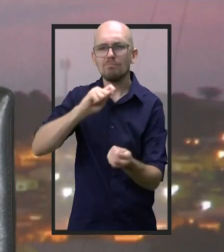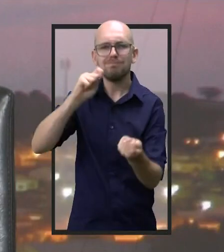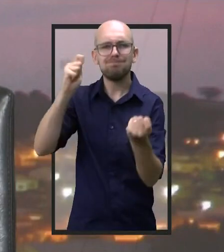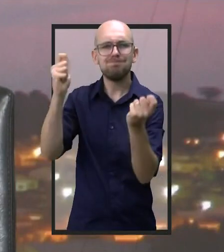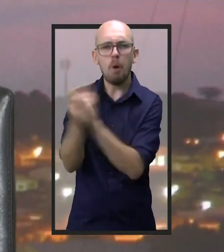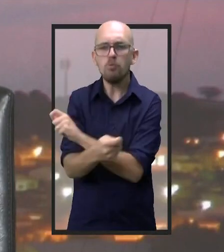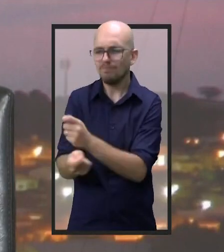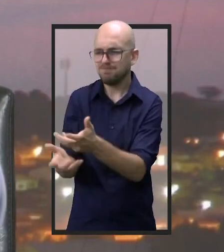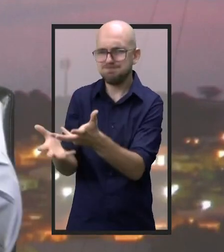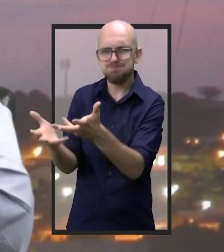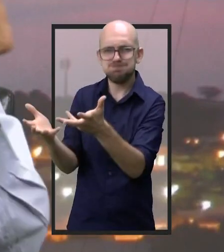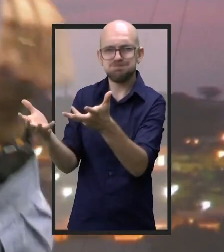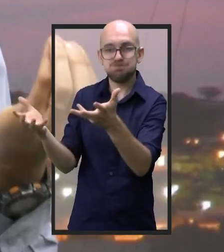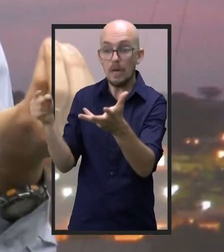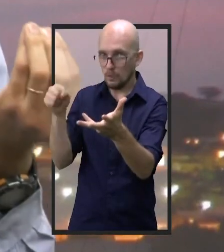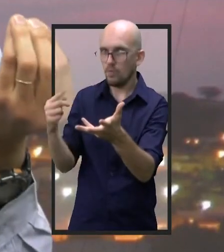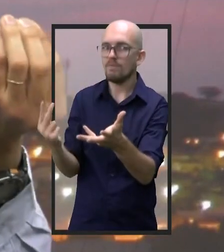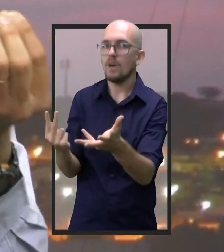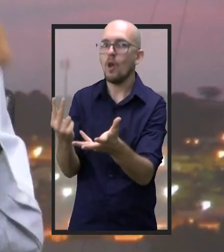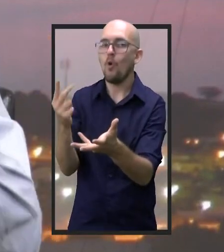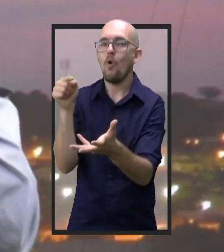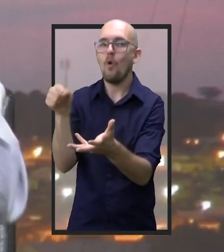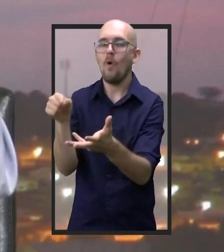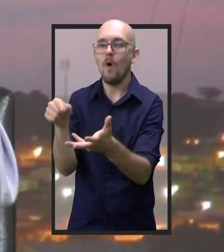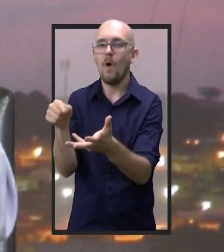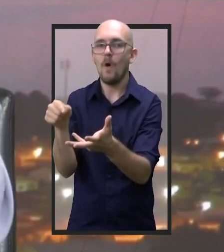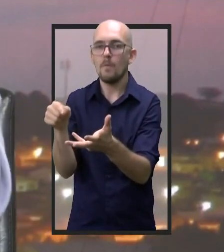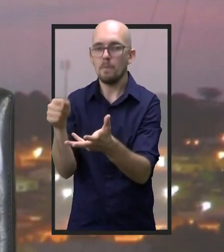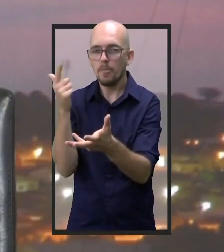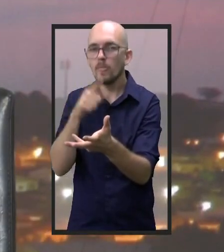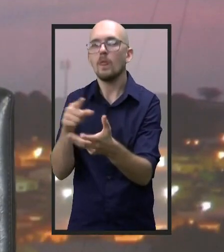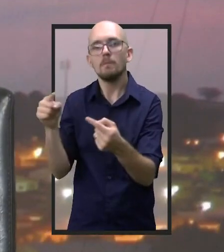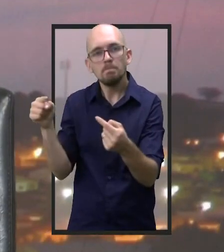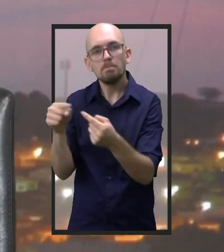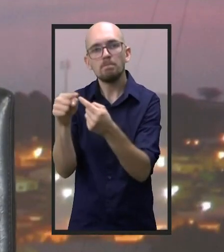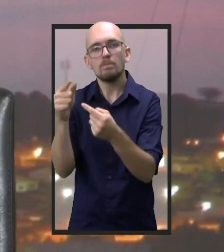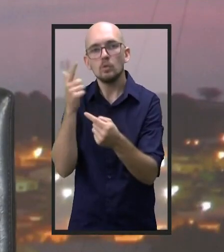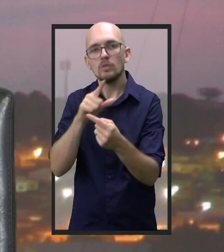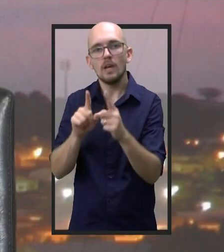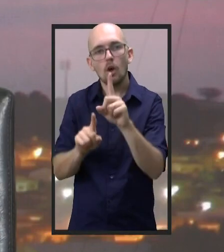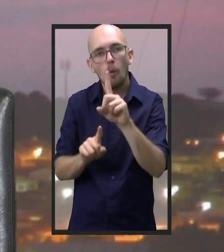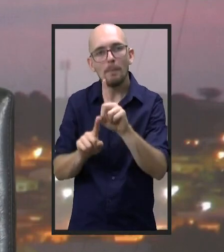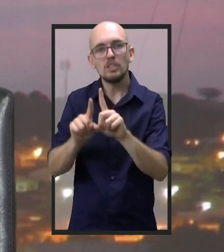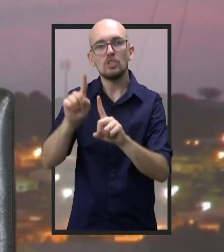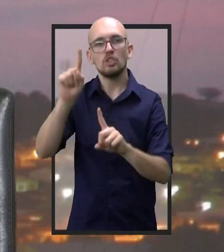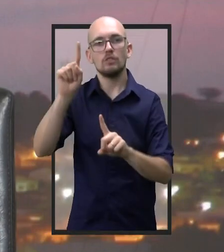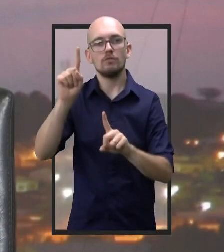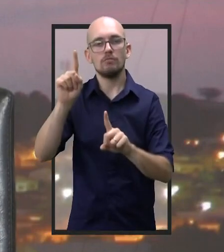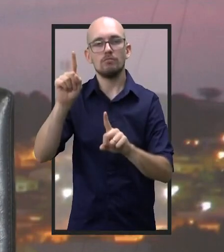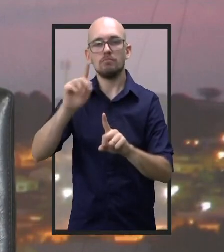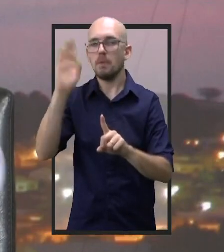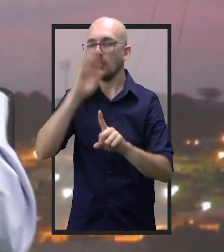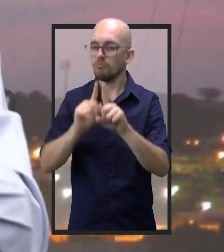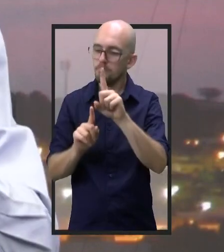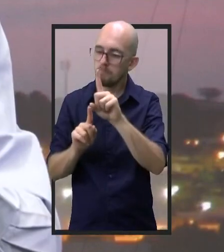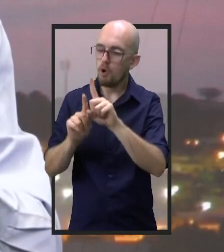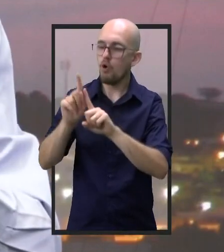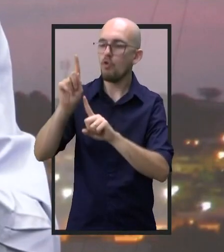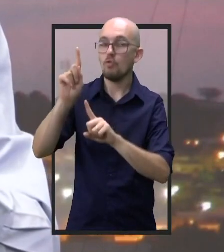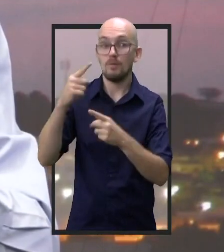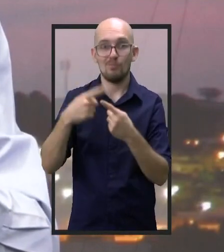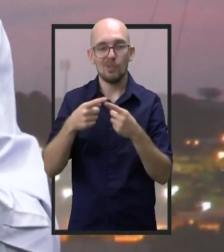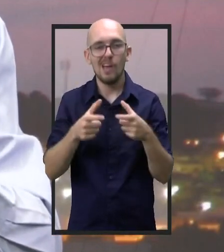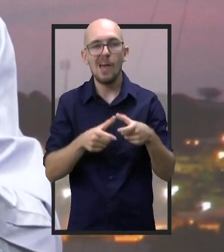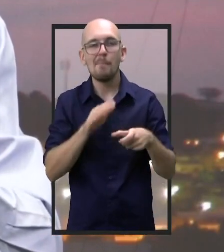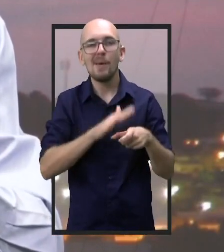para a empresa, esse é o valor que te remunera, esse é o valor que te torna competitivo. Né? O país competir. Porque a